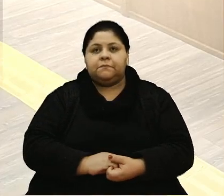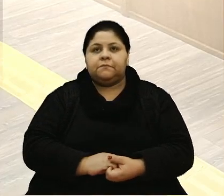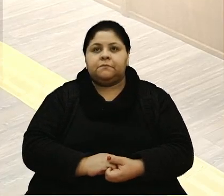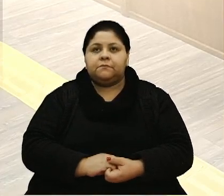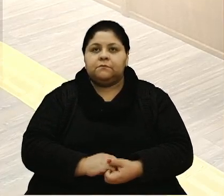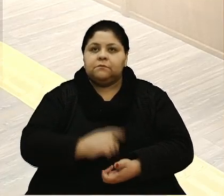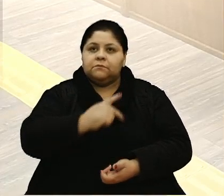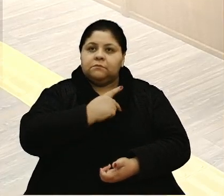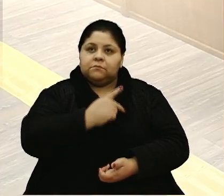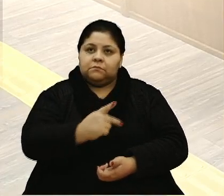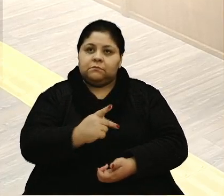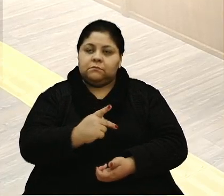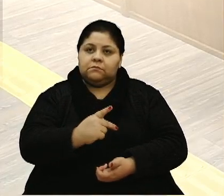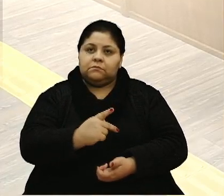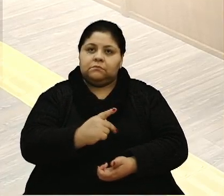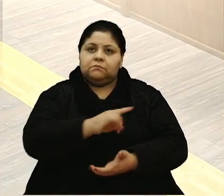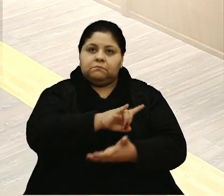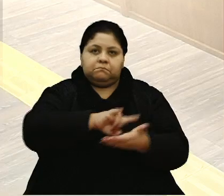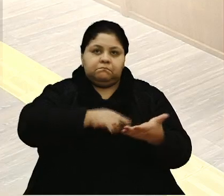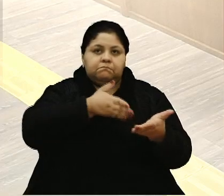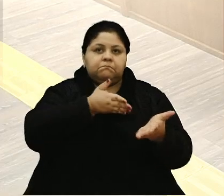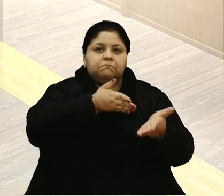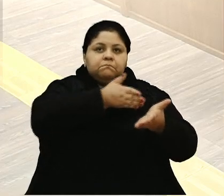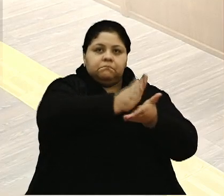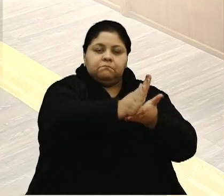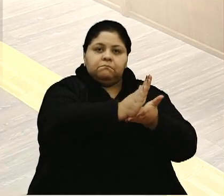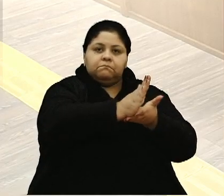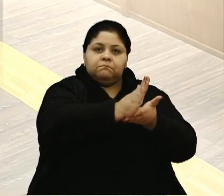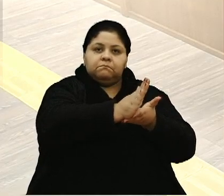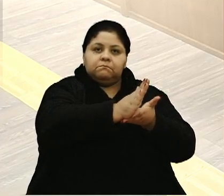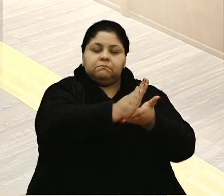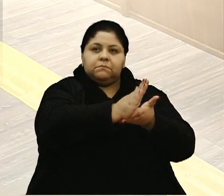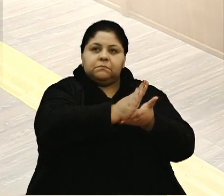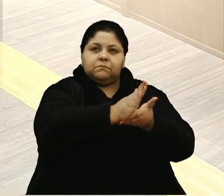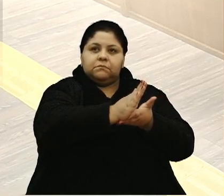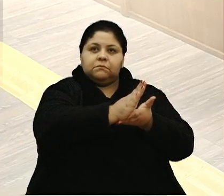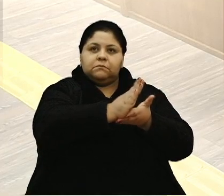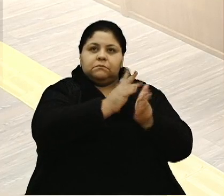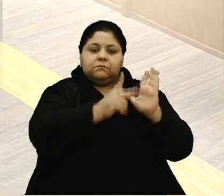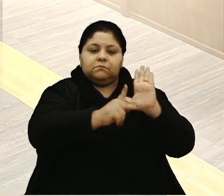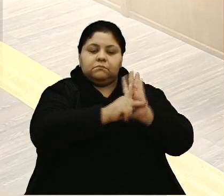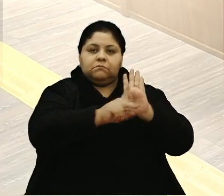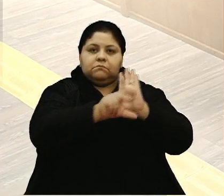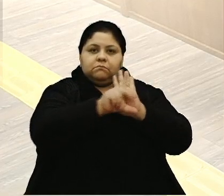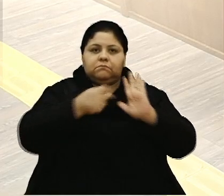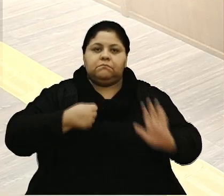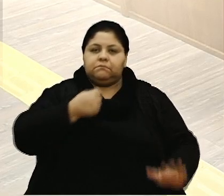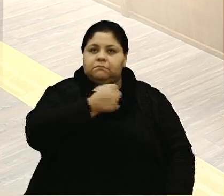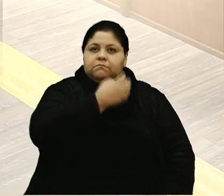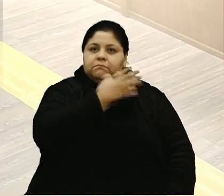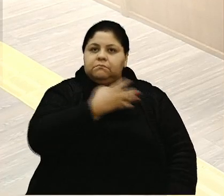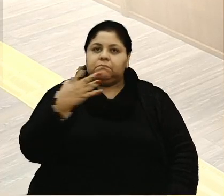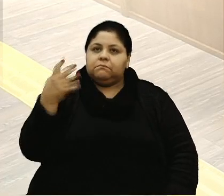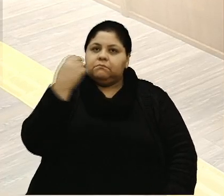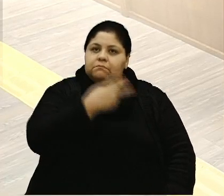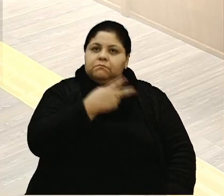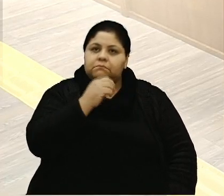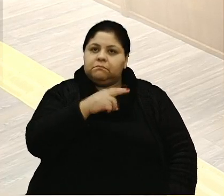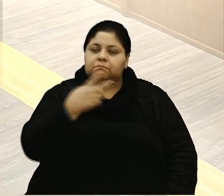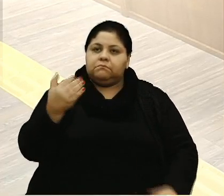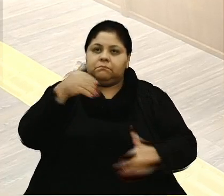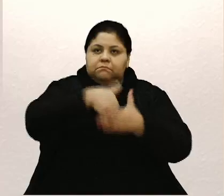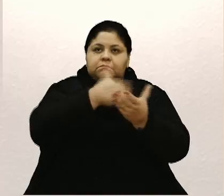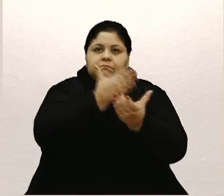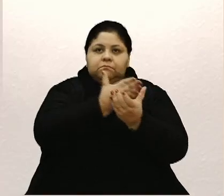Senhora Presidente, o parecer é favorável ao projeto de lei número 44/2024, contido